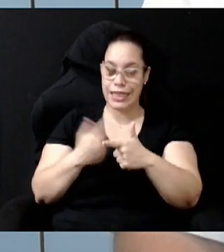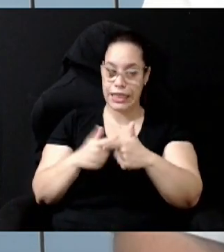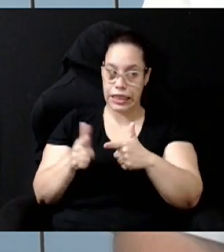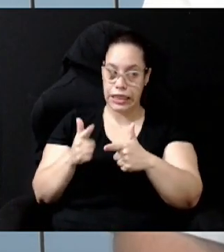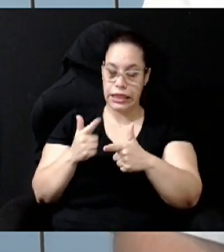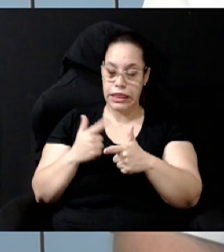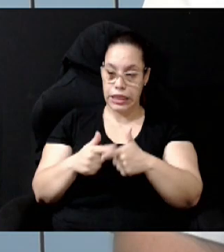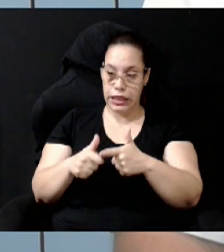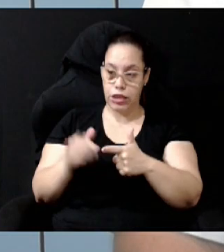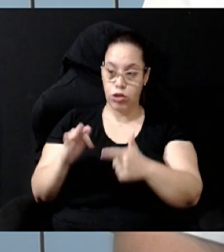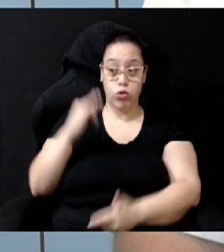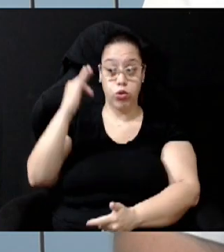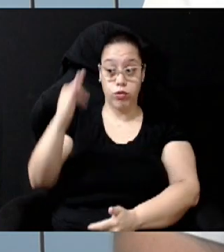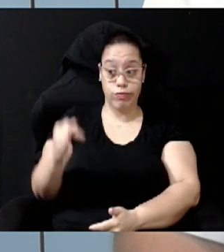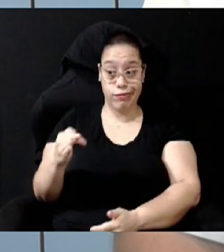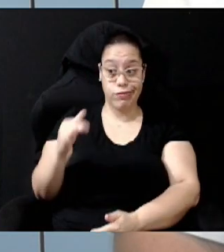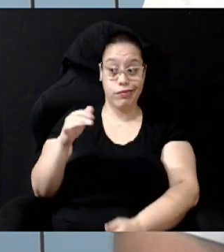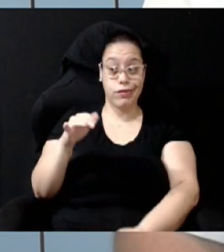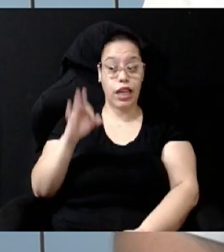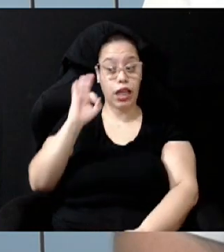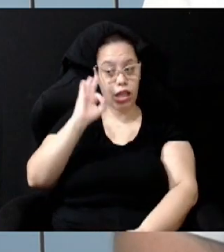É evidente que